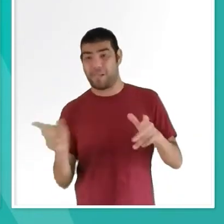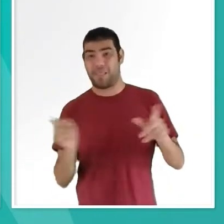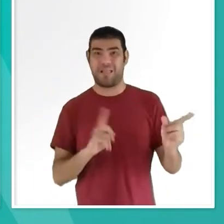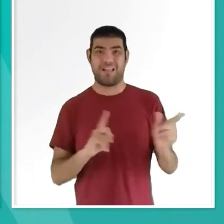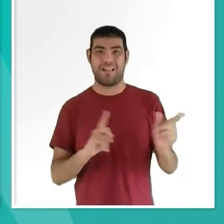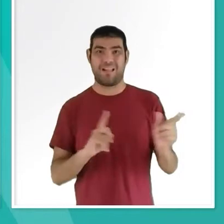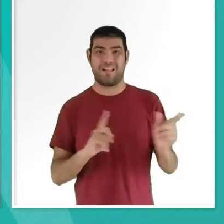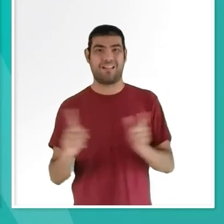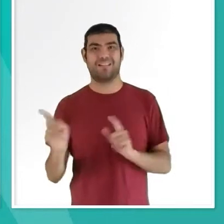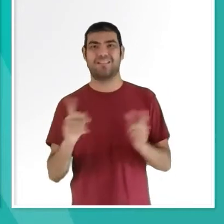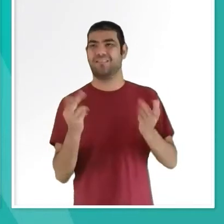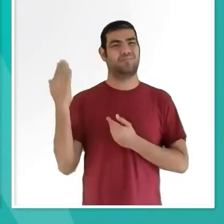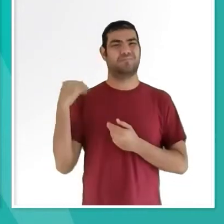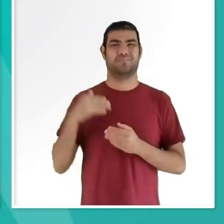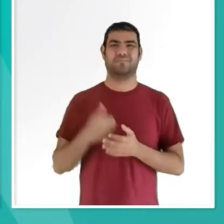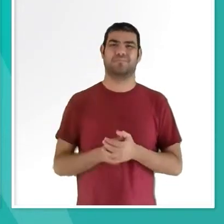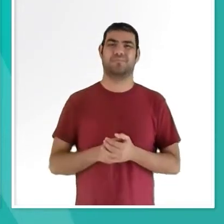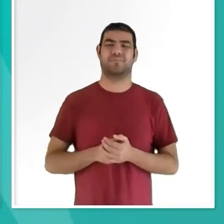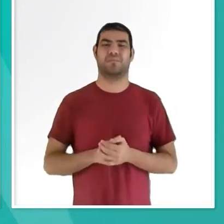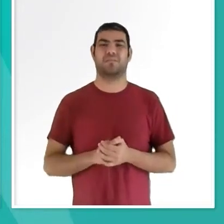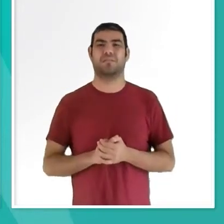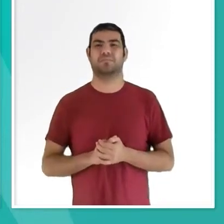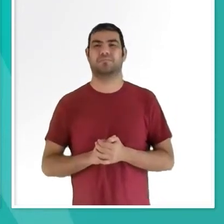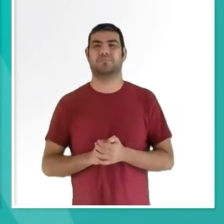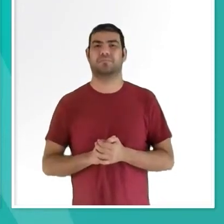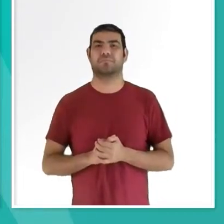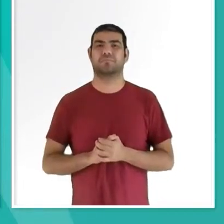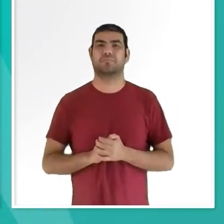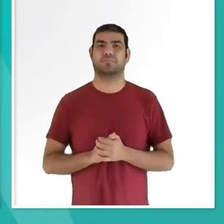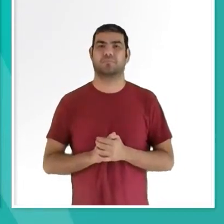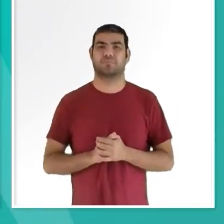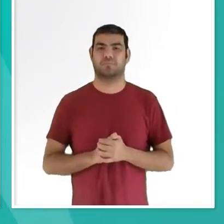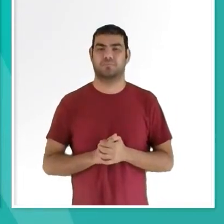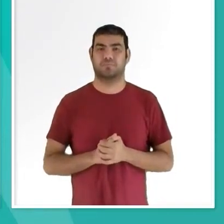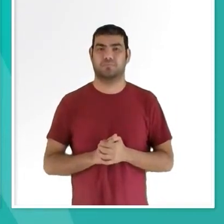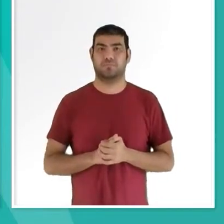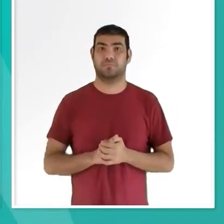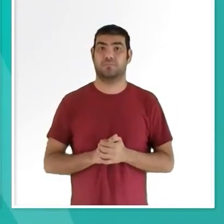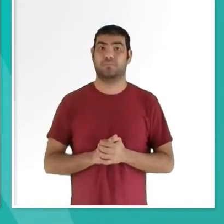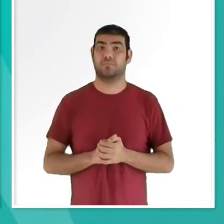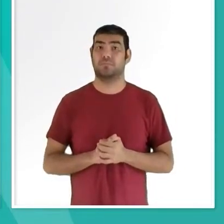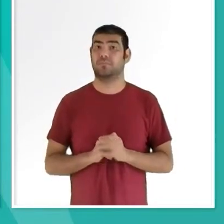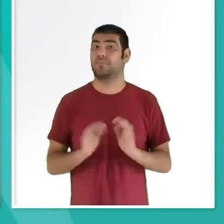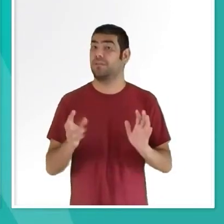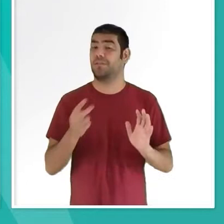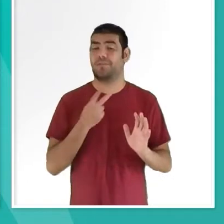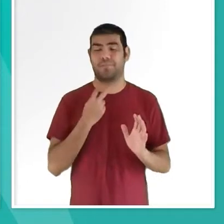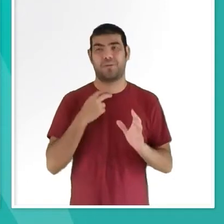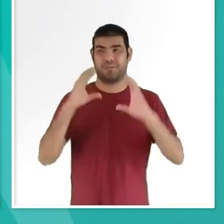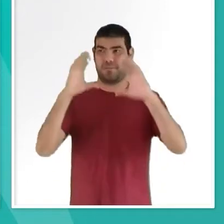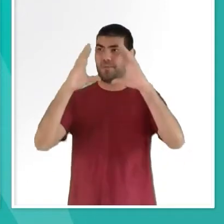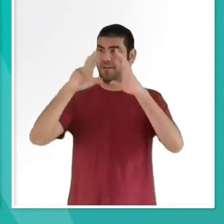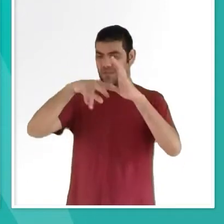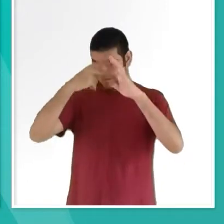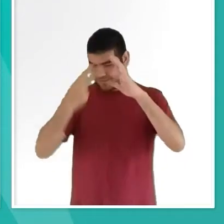ajudar, né, o que está com a bola. Só que eles não podiam deixar a bola cair no chão, porque senão